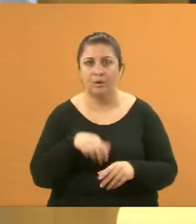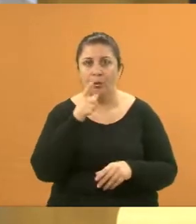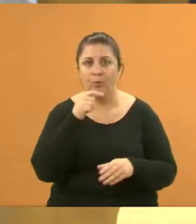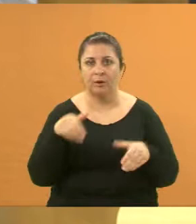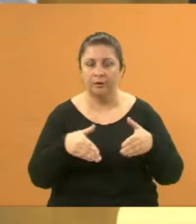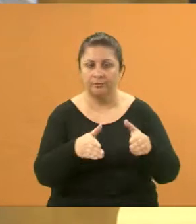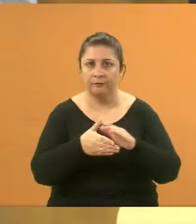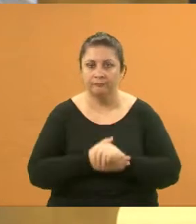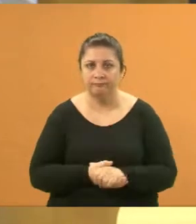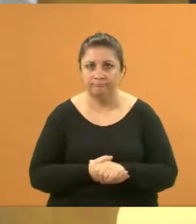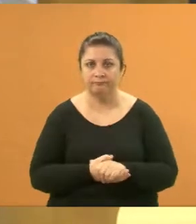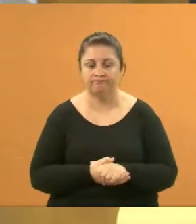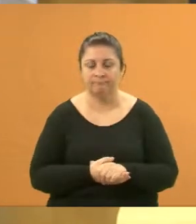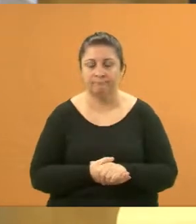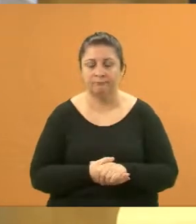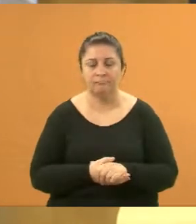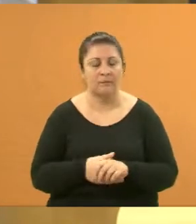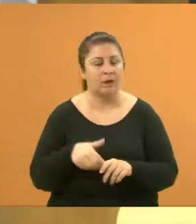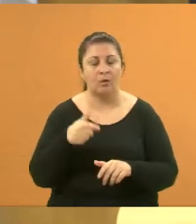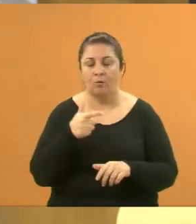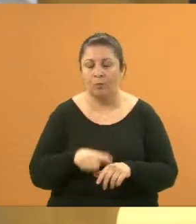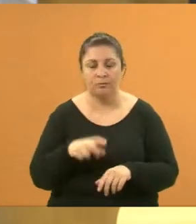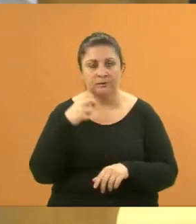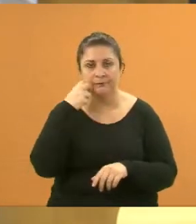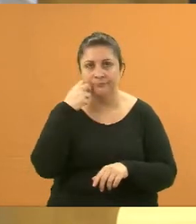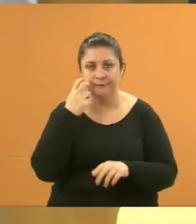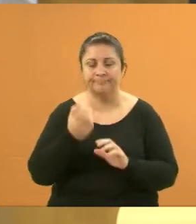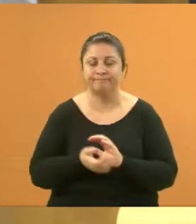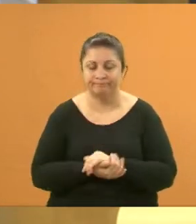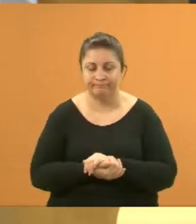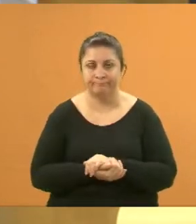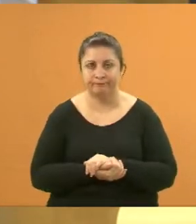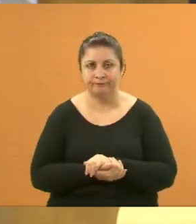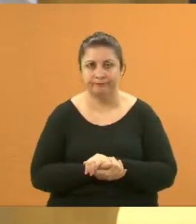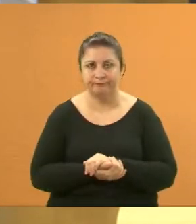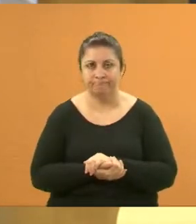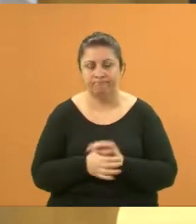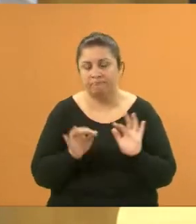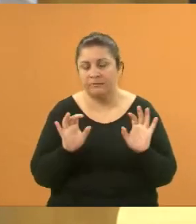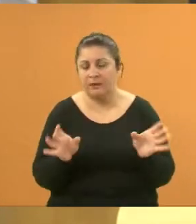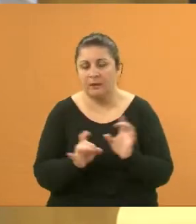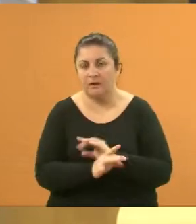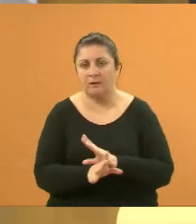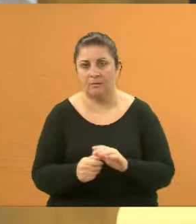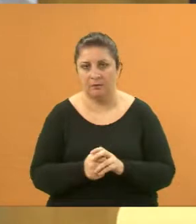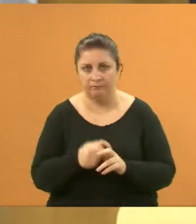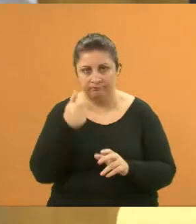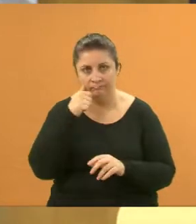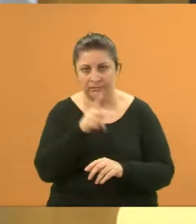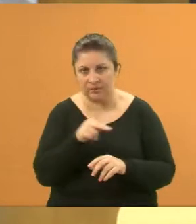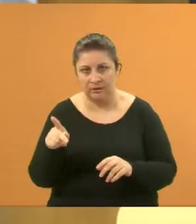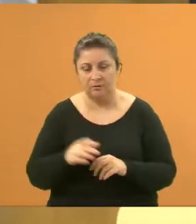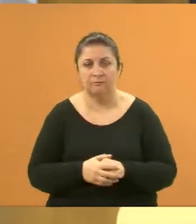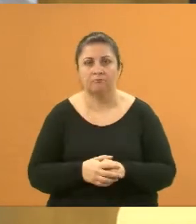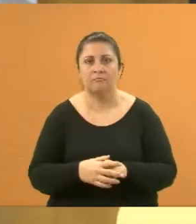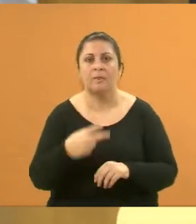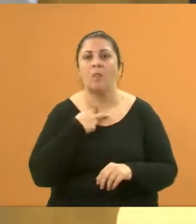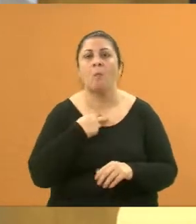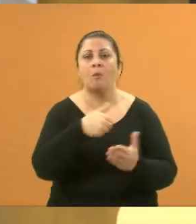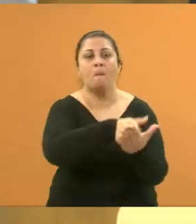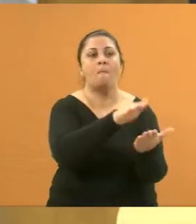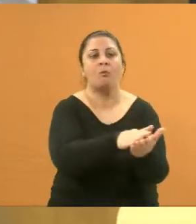gente. Outra vergonha. Então, para finalizar, a senhora presidente, não adianta